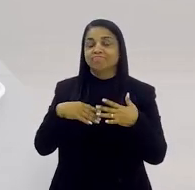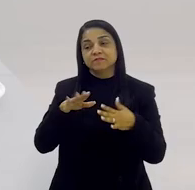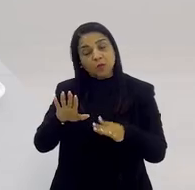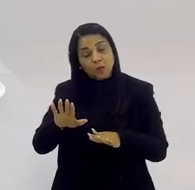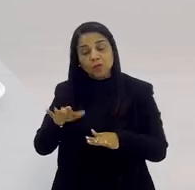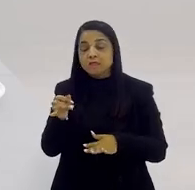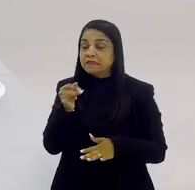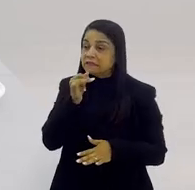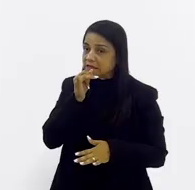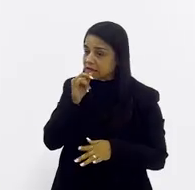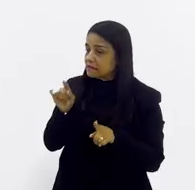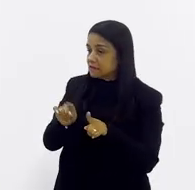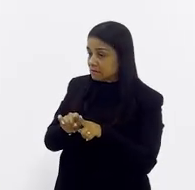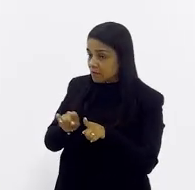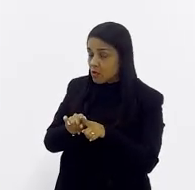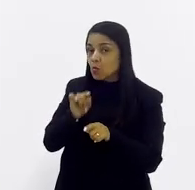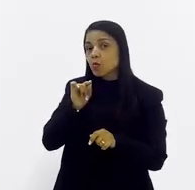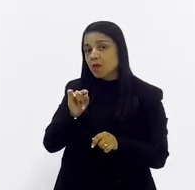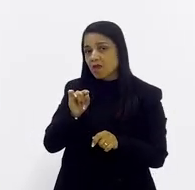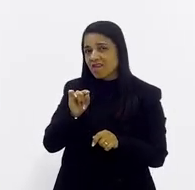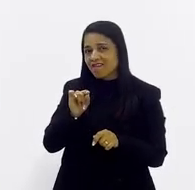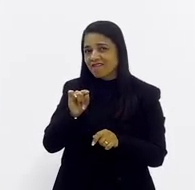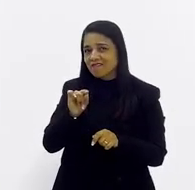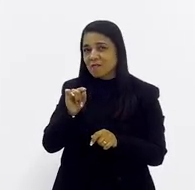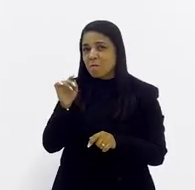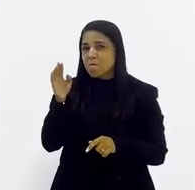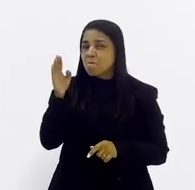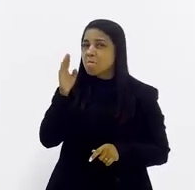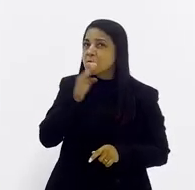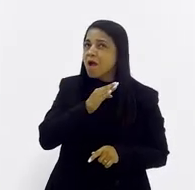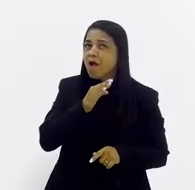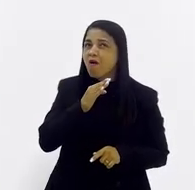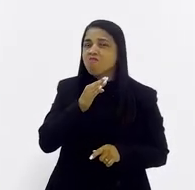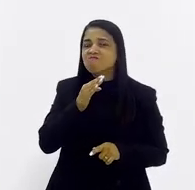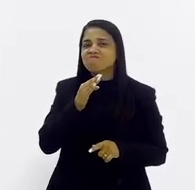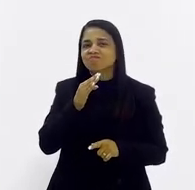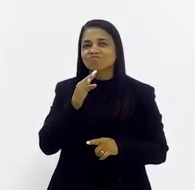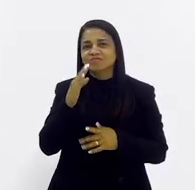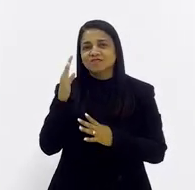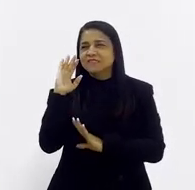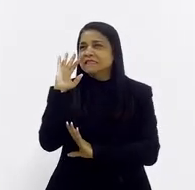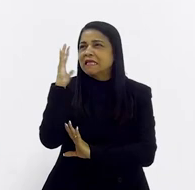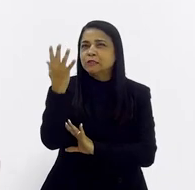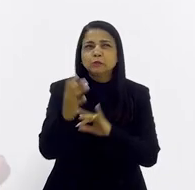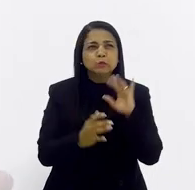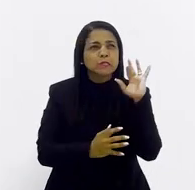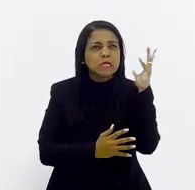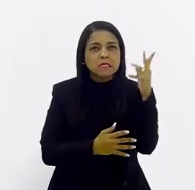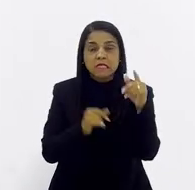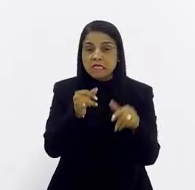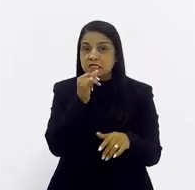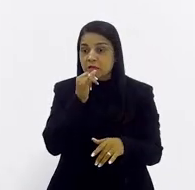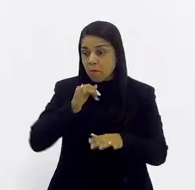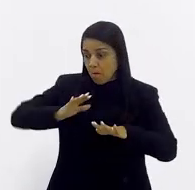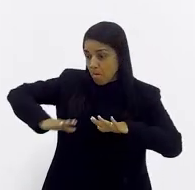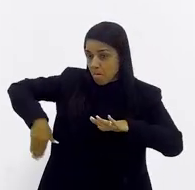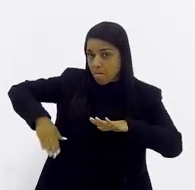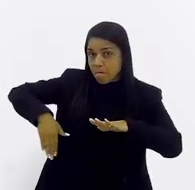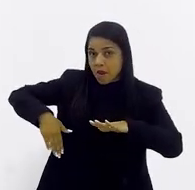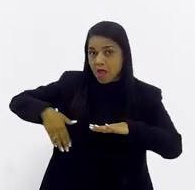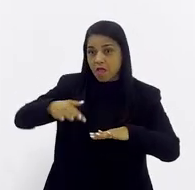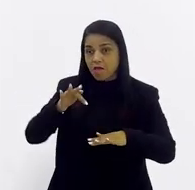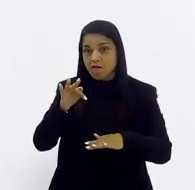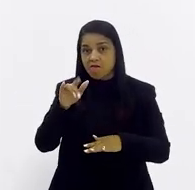muito triste que é o quanto nós fazemos mal para a natureza porque até a praia do Flamengo gente